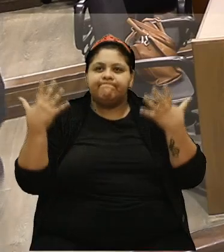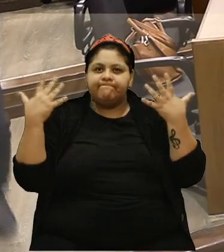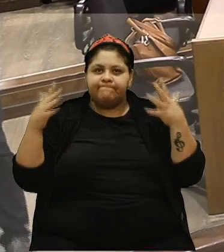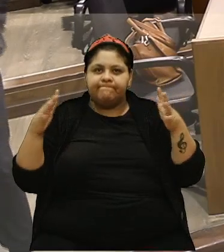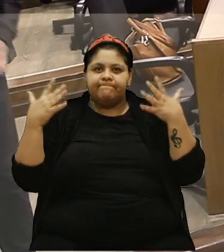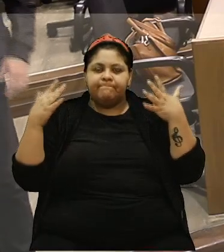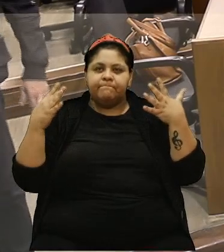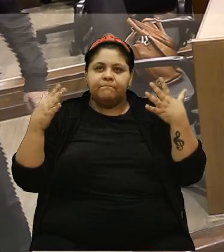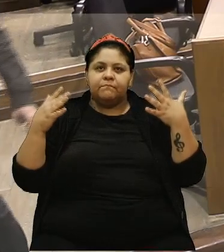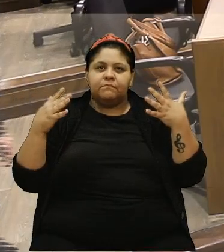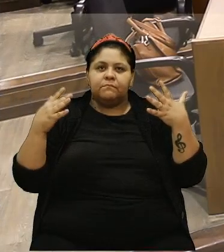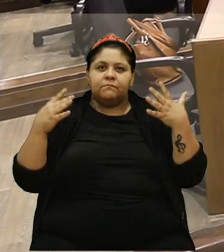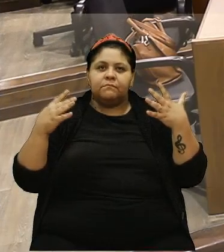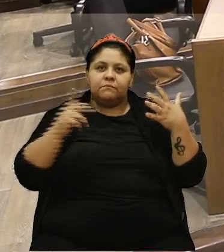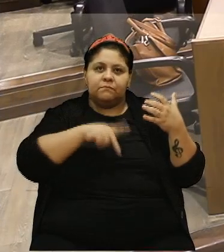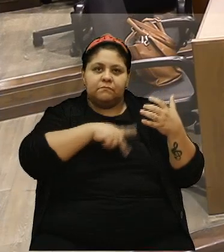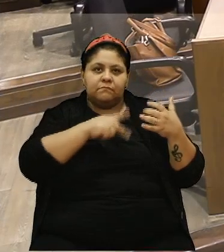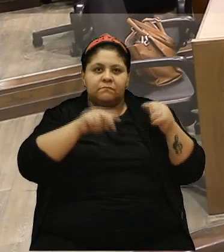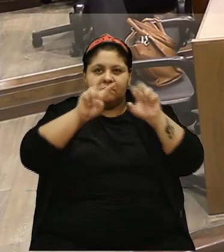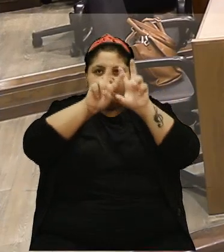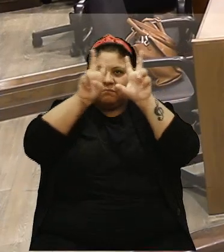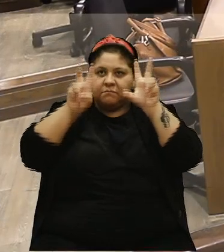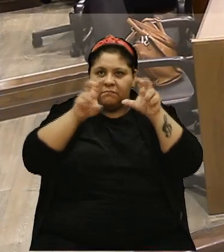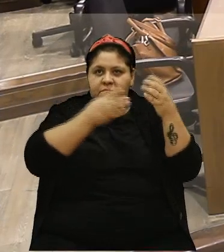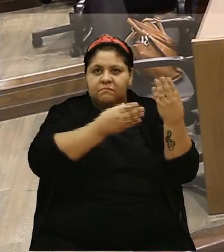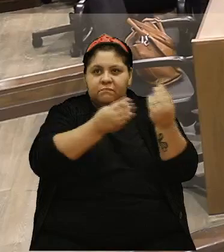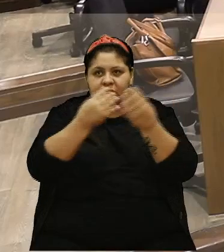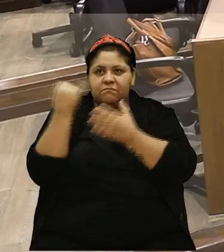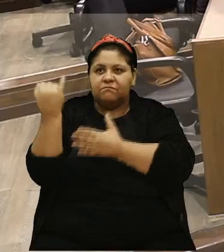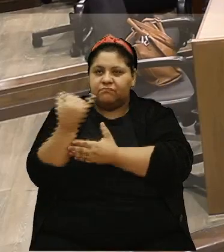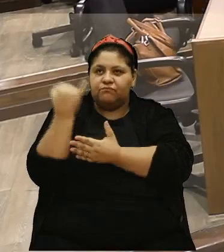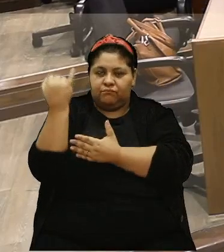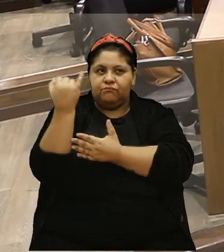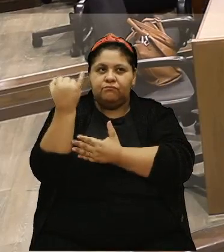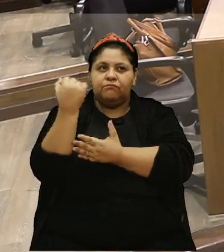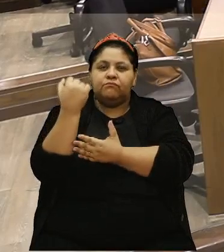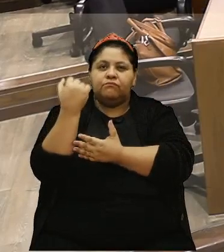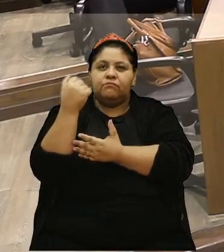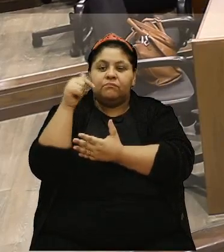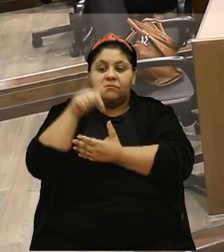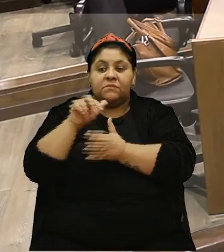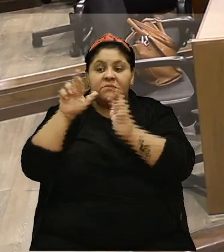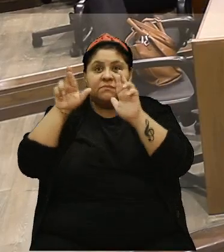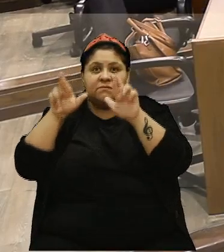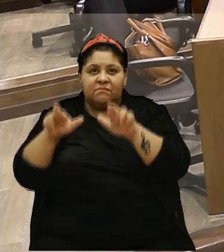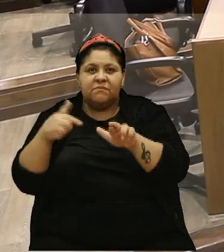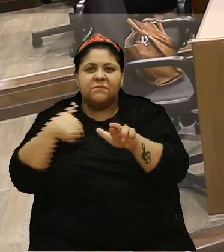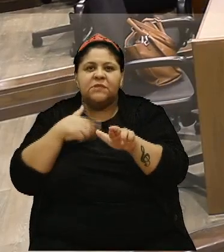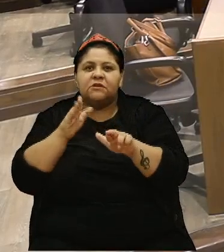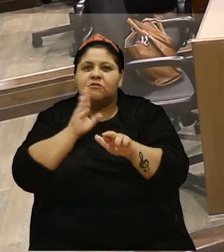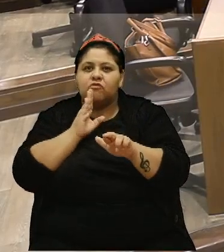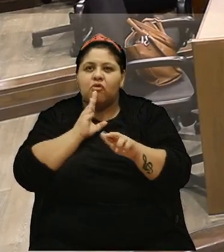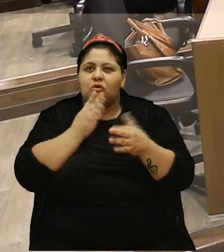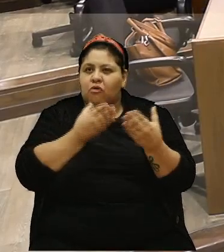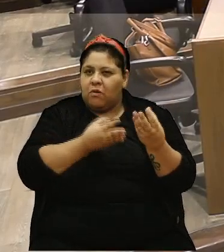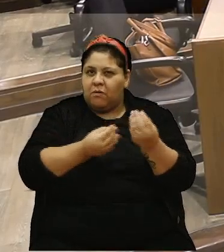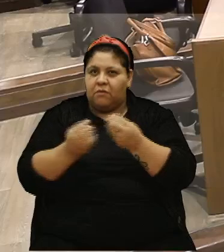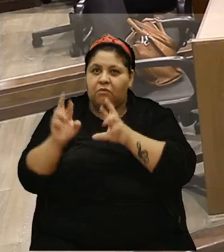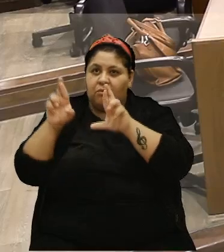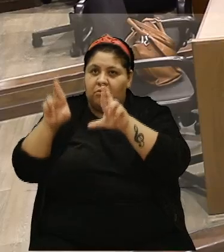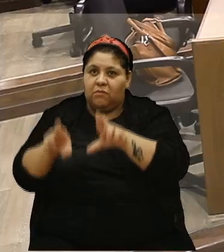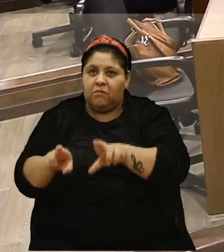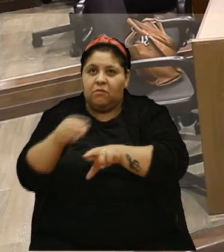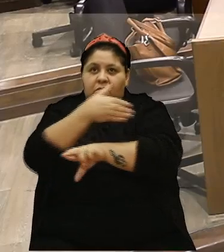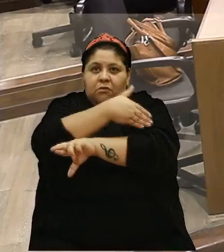Pedro, pelo tema muito importante. E essa região é uma região que eu conheço bem, essa região da Rota do